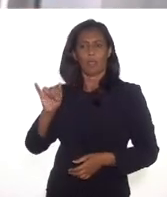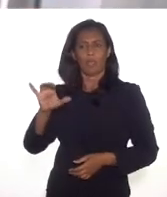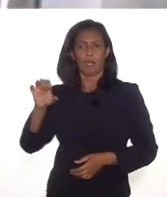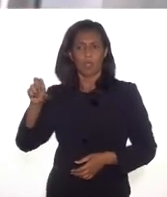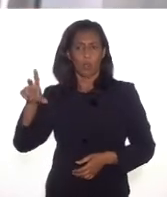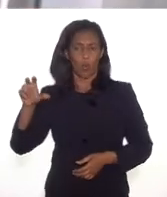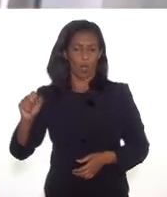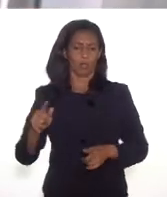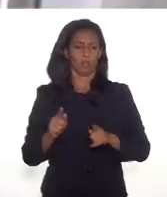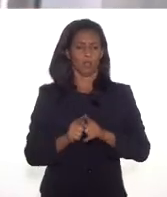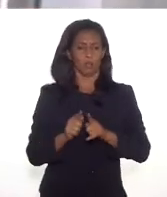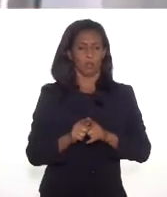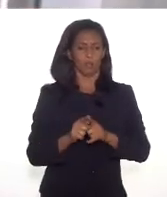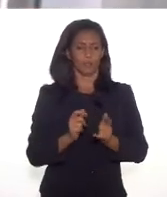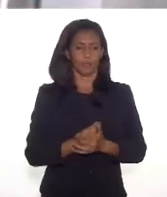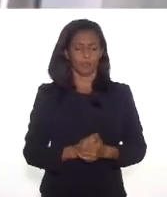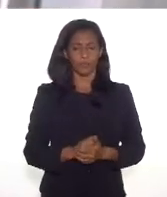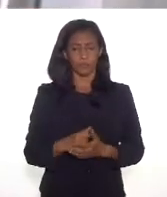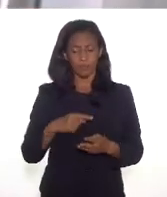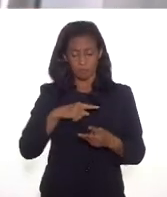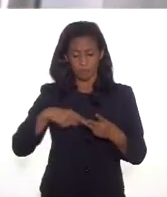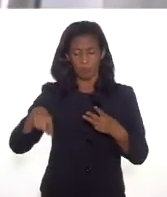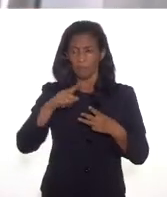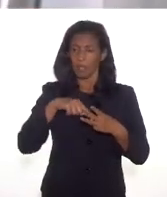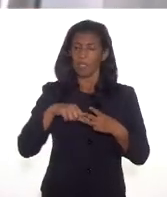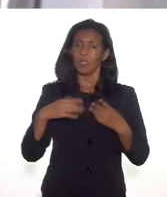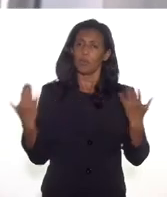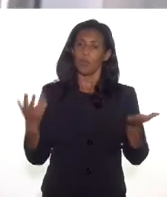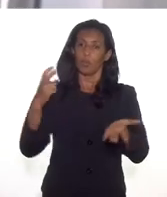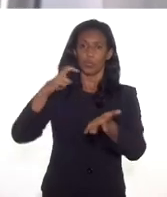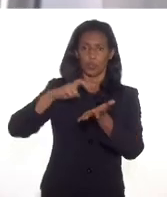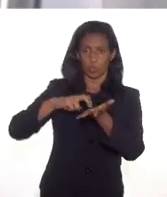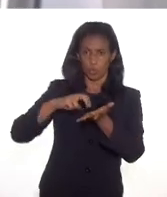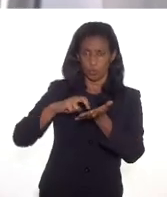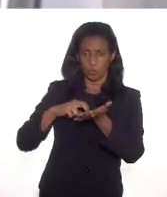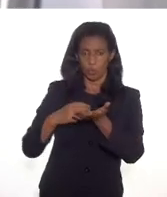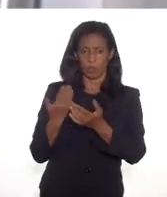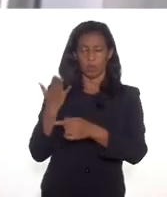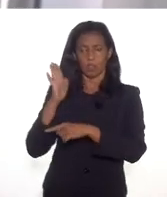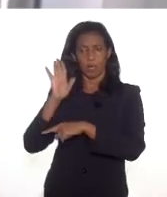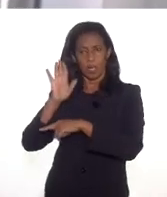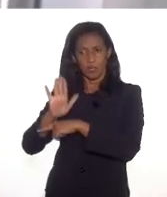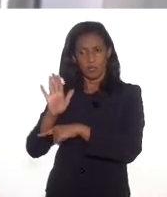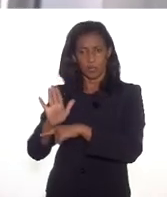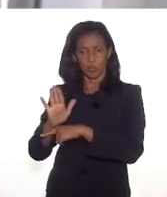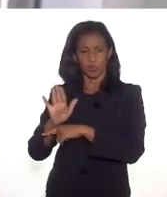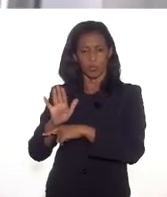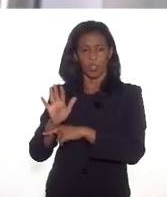nessa situação. Então, eu queria restituir os principais pontos da audiência em defesa das nossas universidades